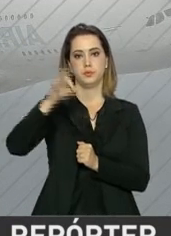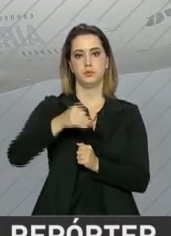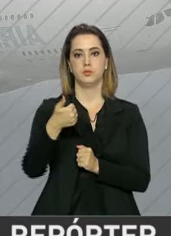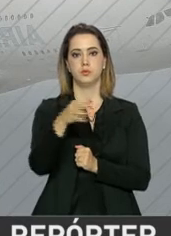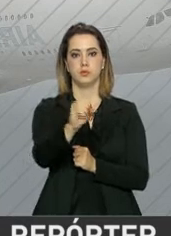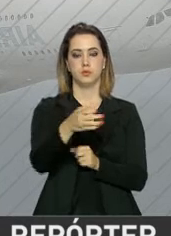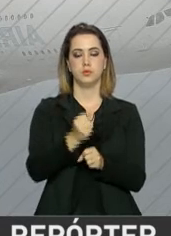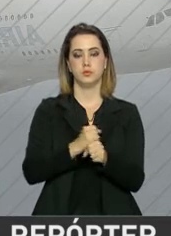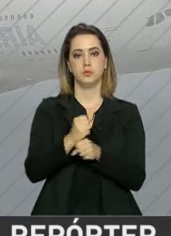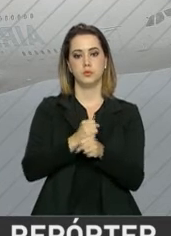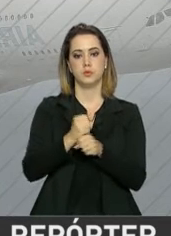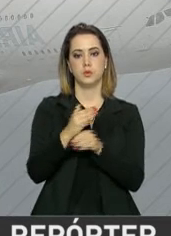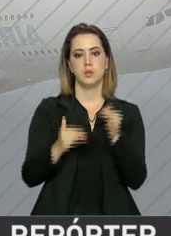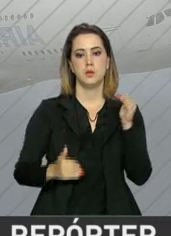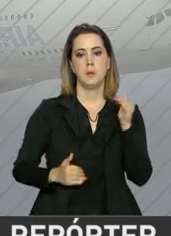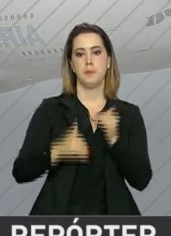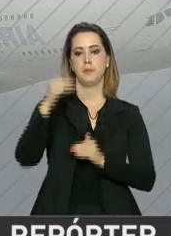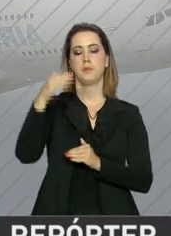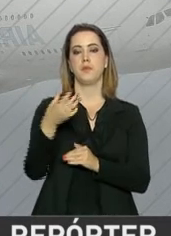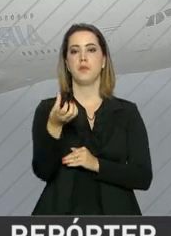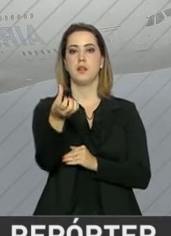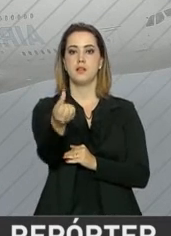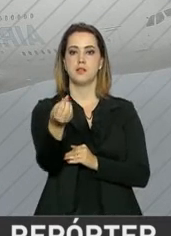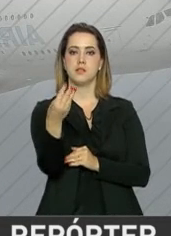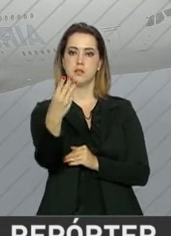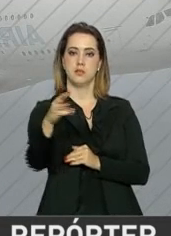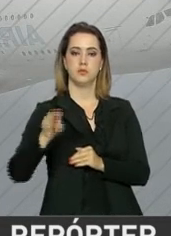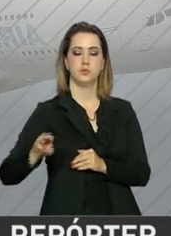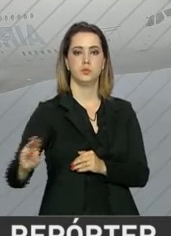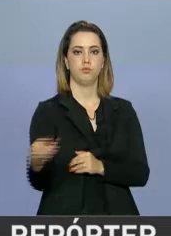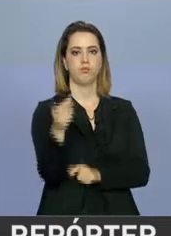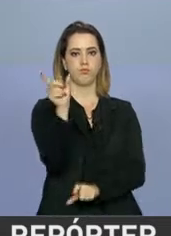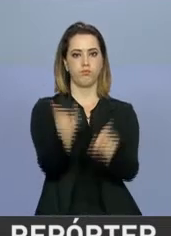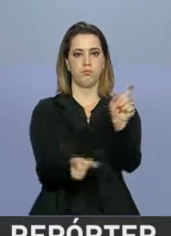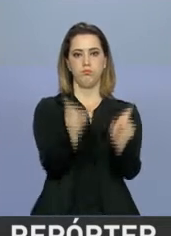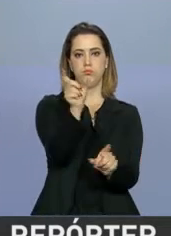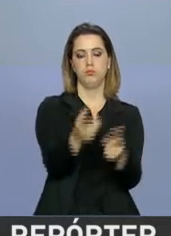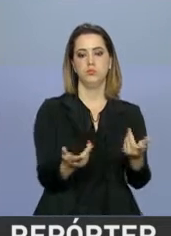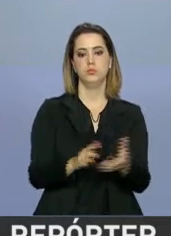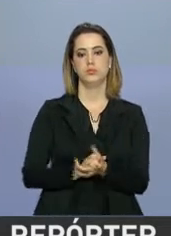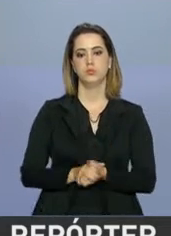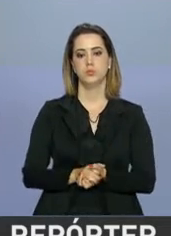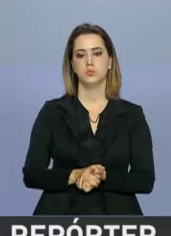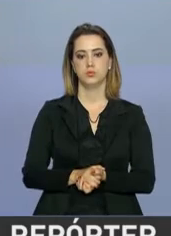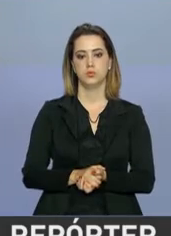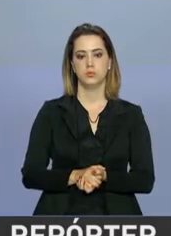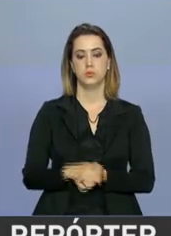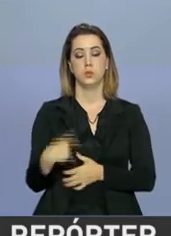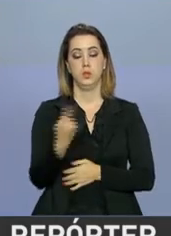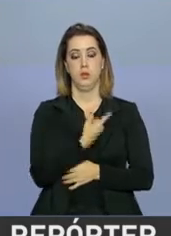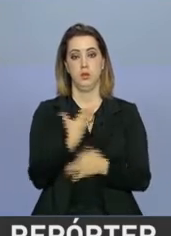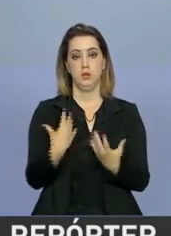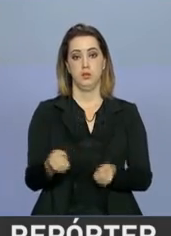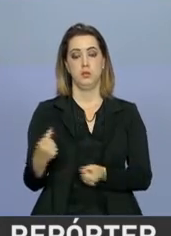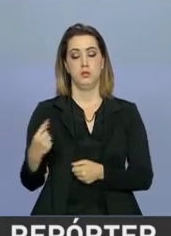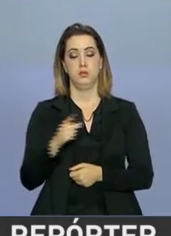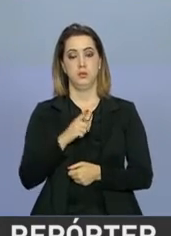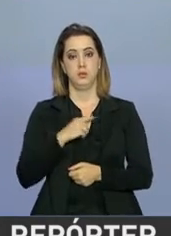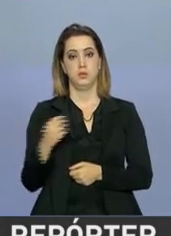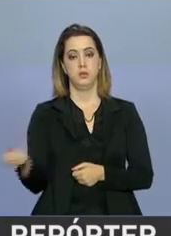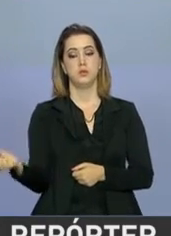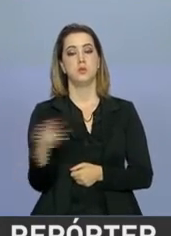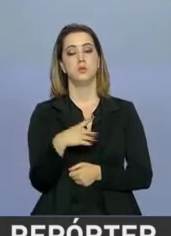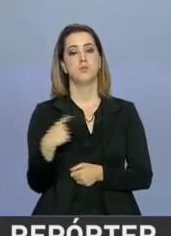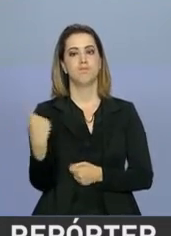anos, um aumento de 63 milhões de passageiros. Vamos ter uma nova rodada de concessões agora com mais 4